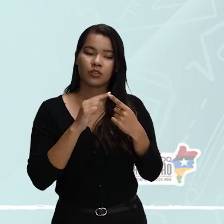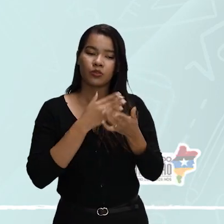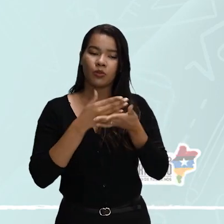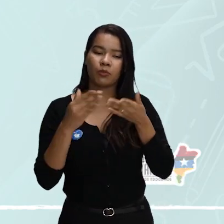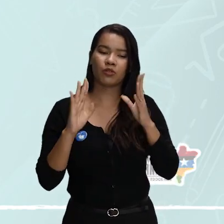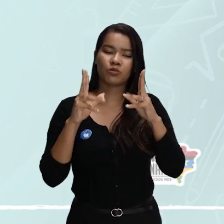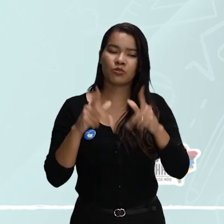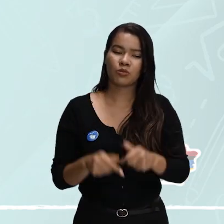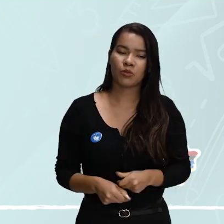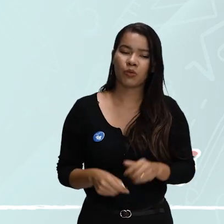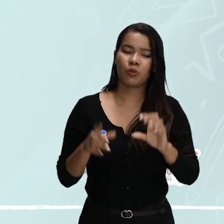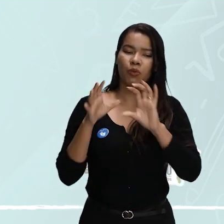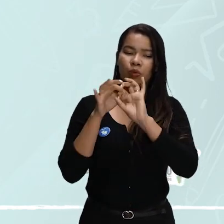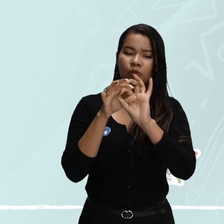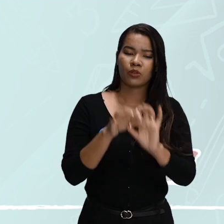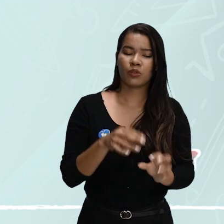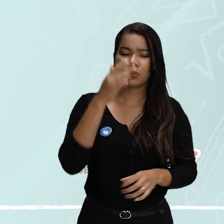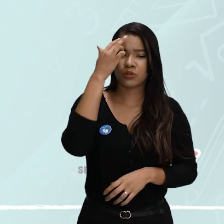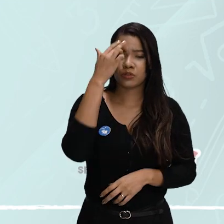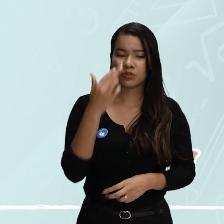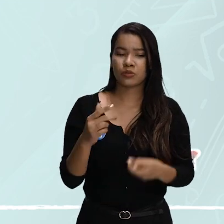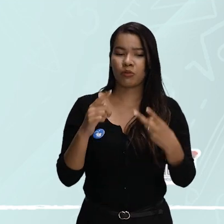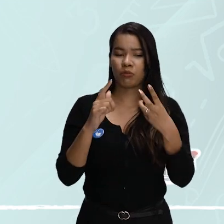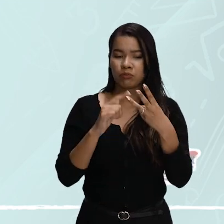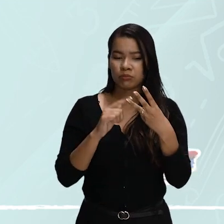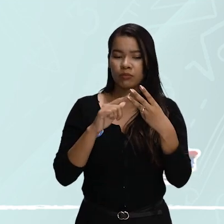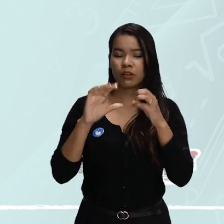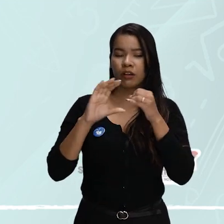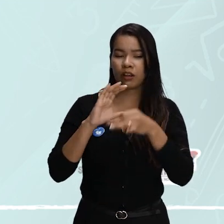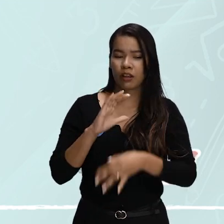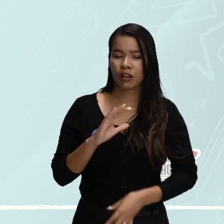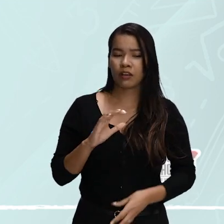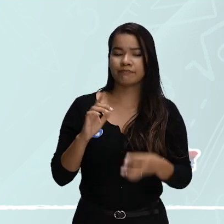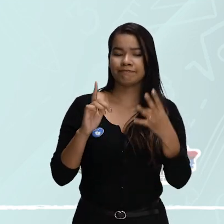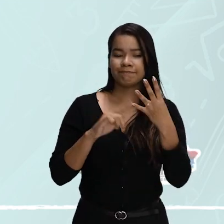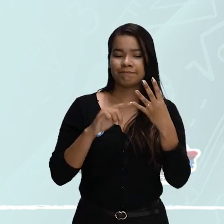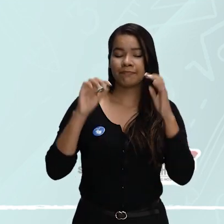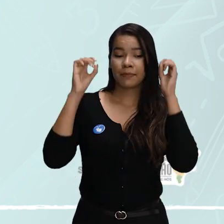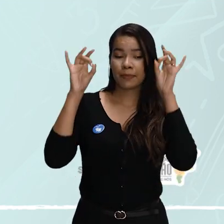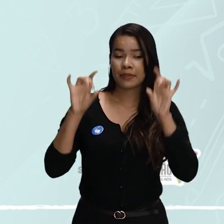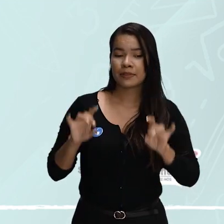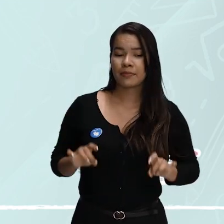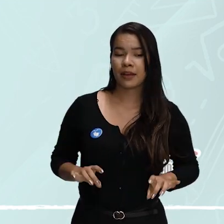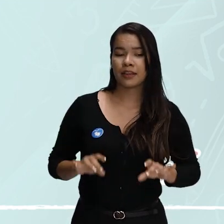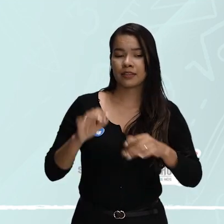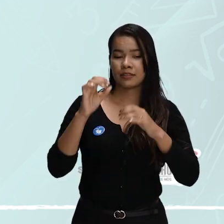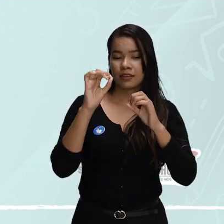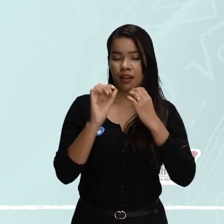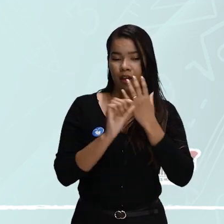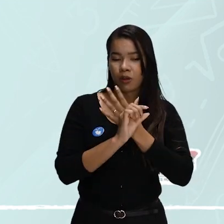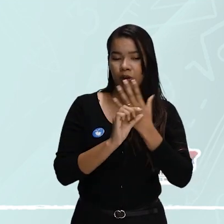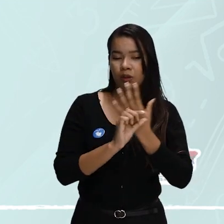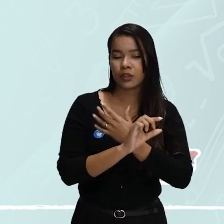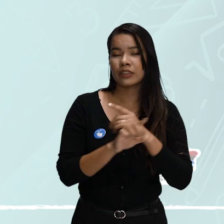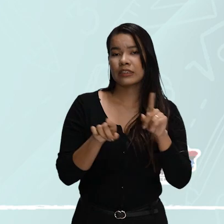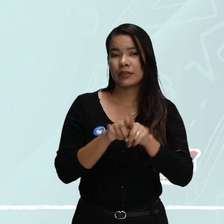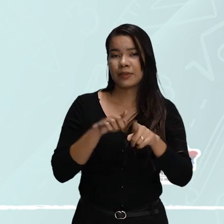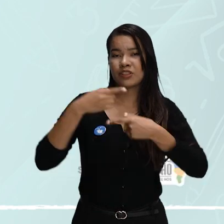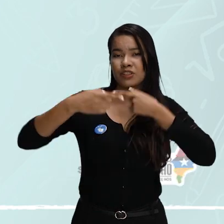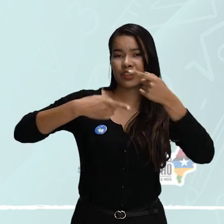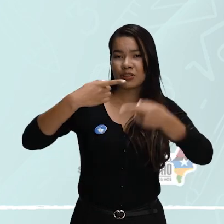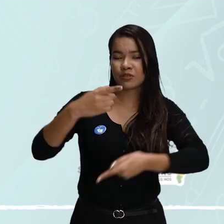de tudo, o contexto histórico, as características, os principais autores e as gerações